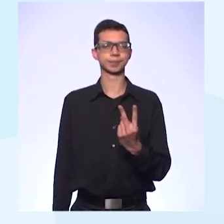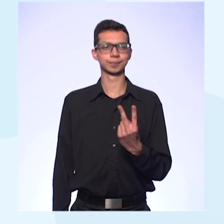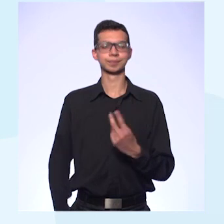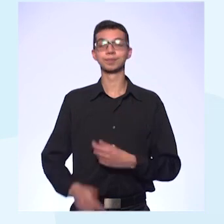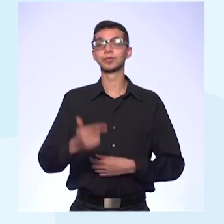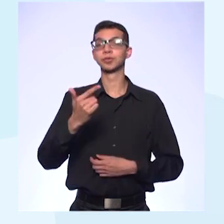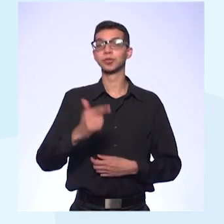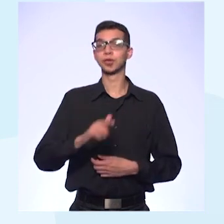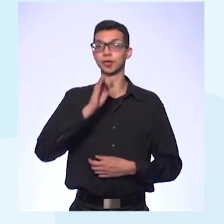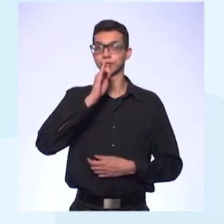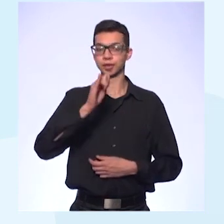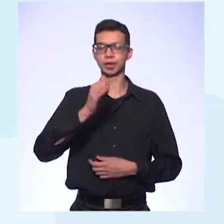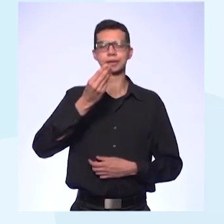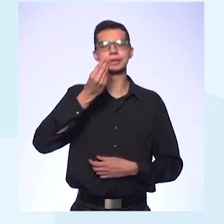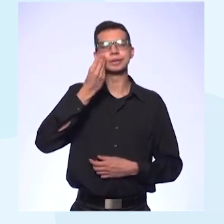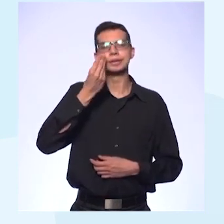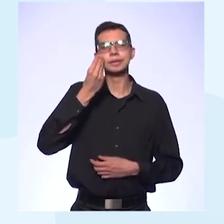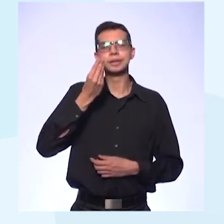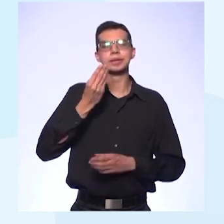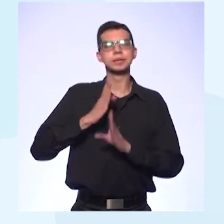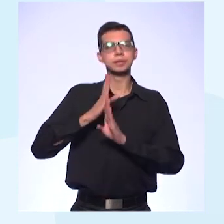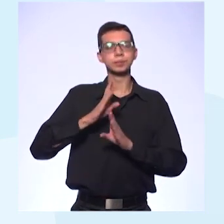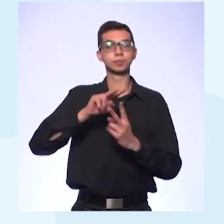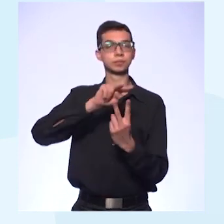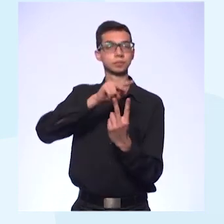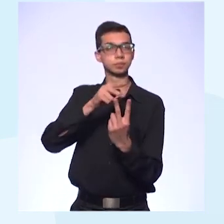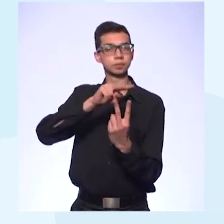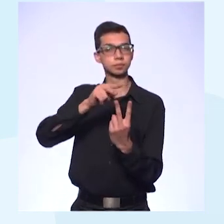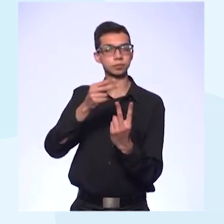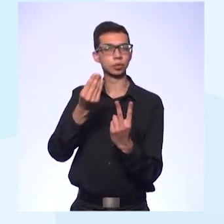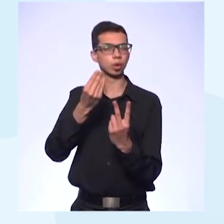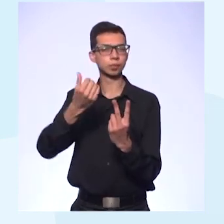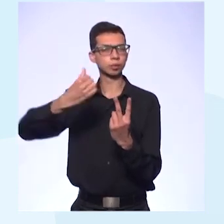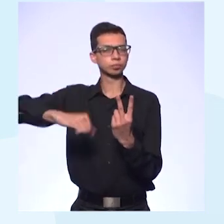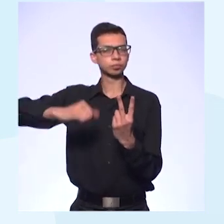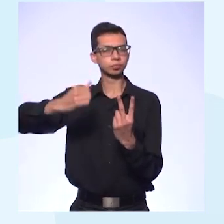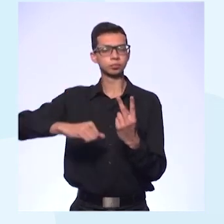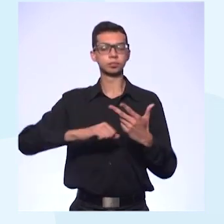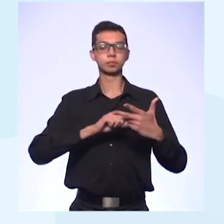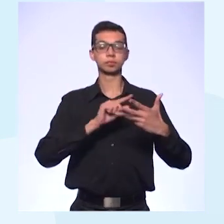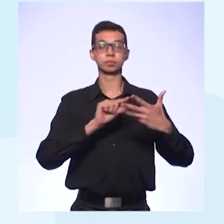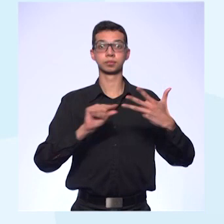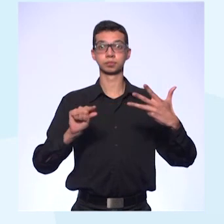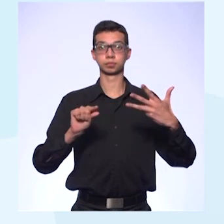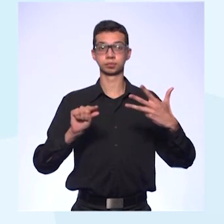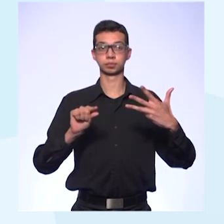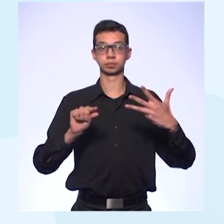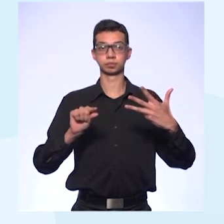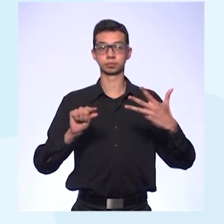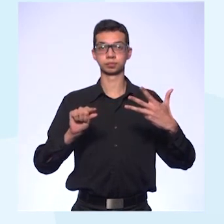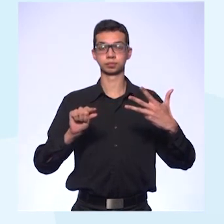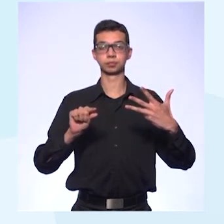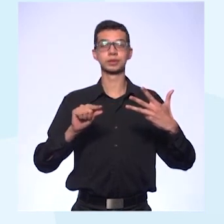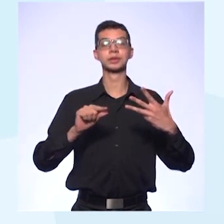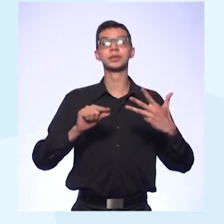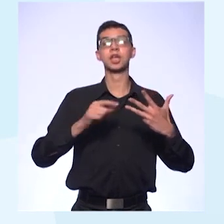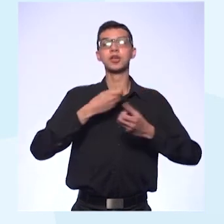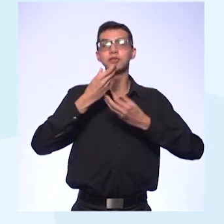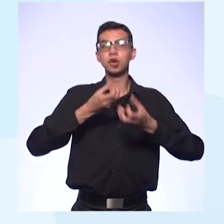horrível agora. To test a hypothesis. Para testar uma hipótese. To collect data. Para coletar